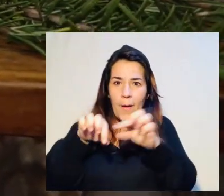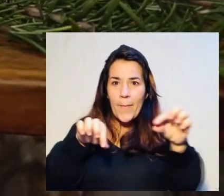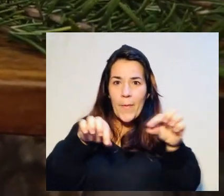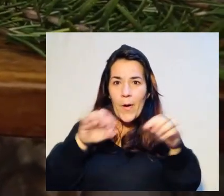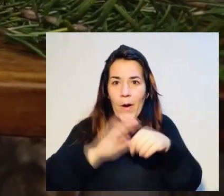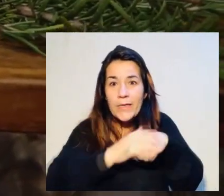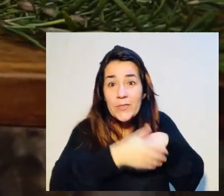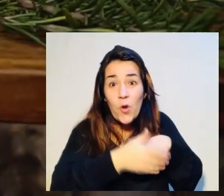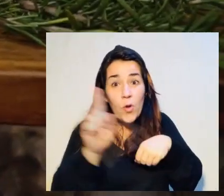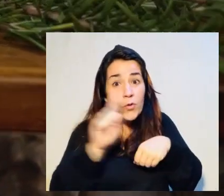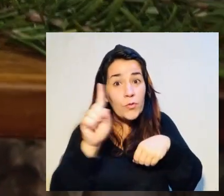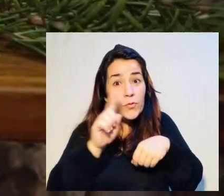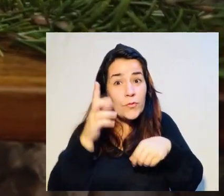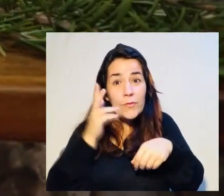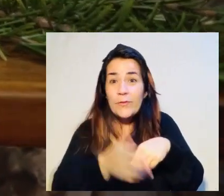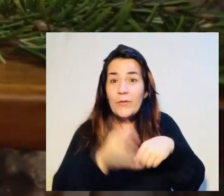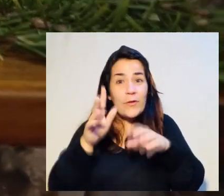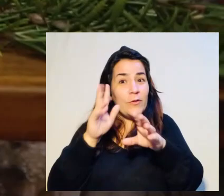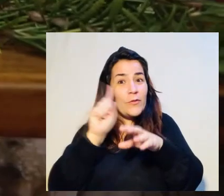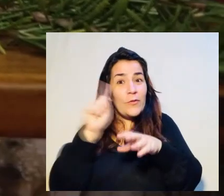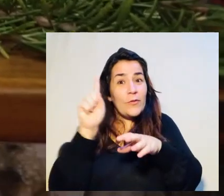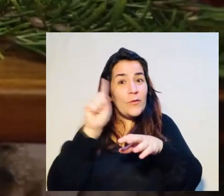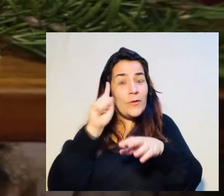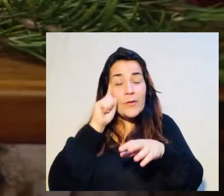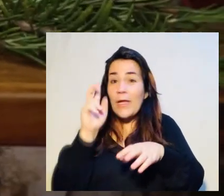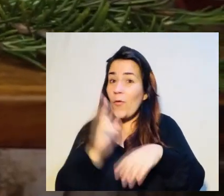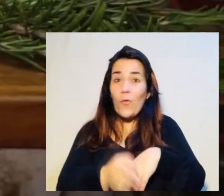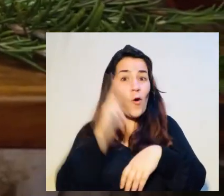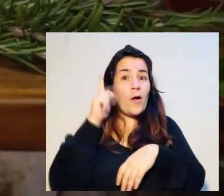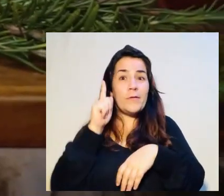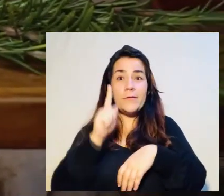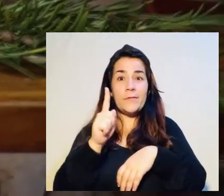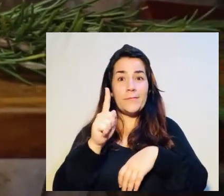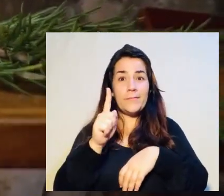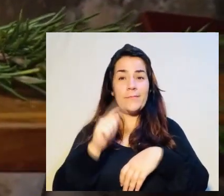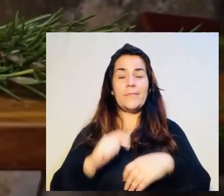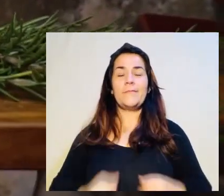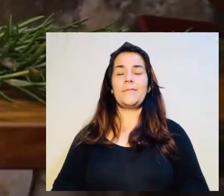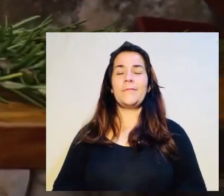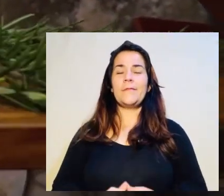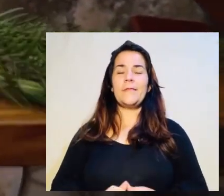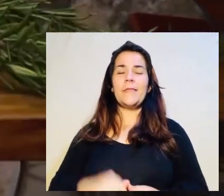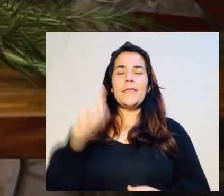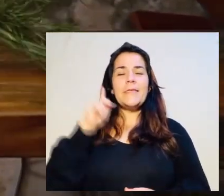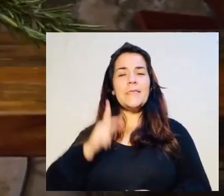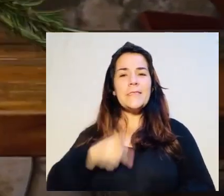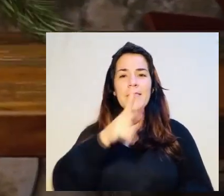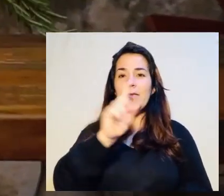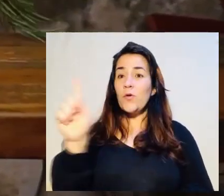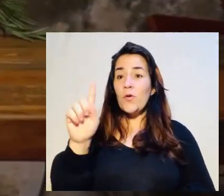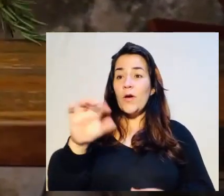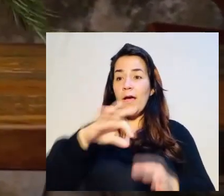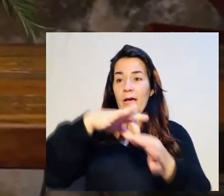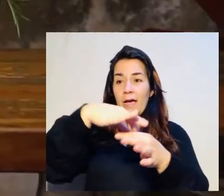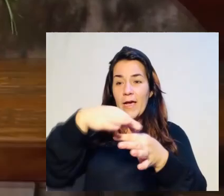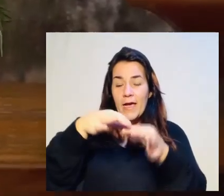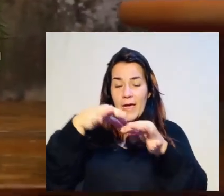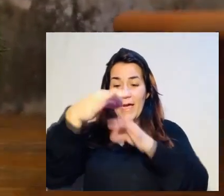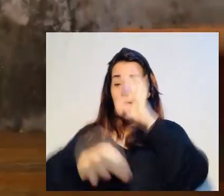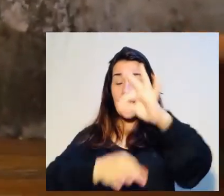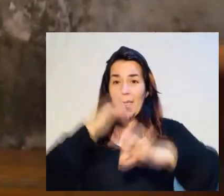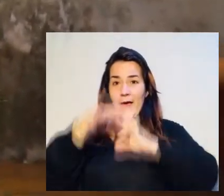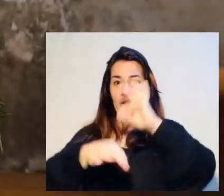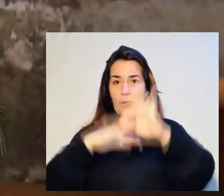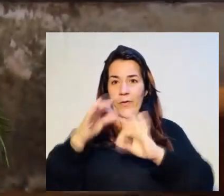ponta escondidinha aqui no meio. Você não me corte ela. E sem